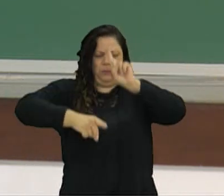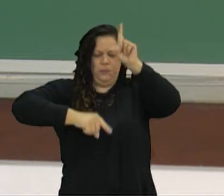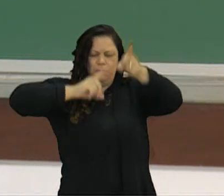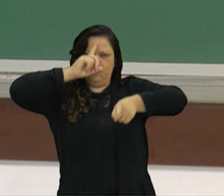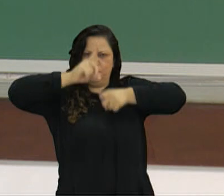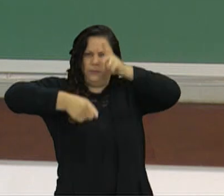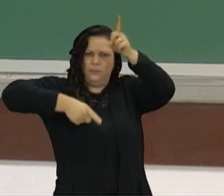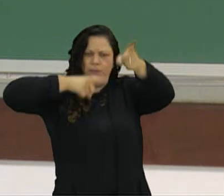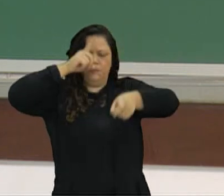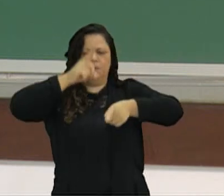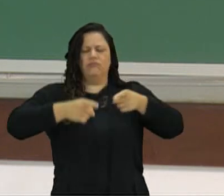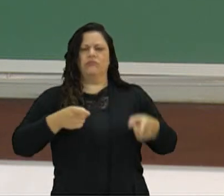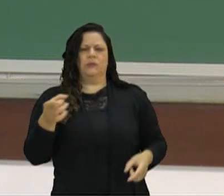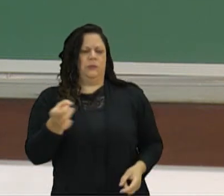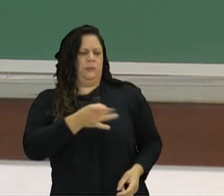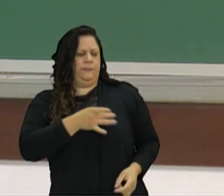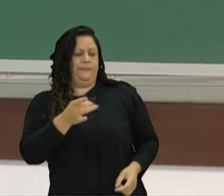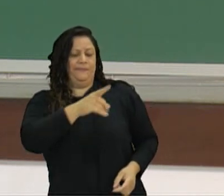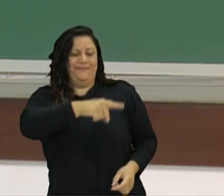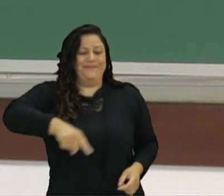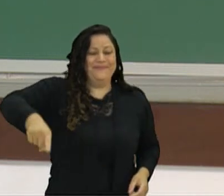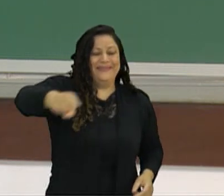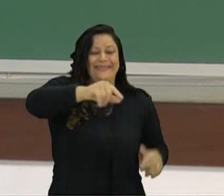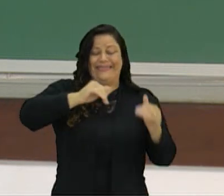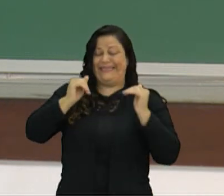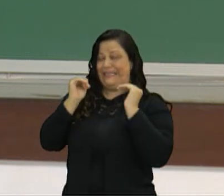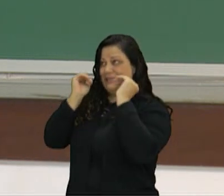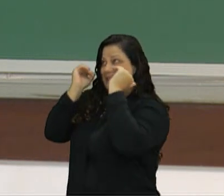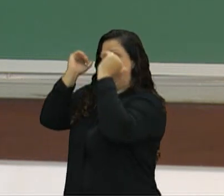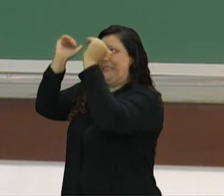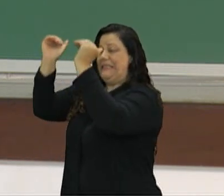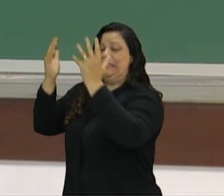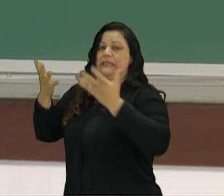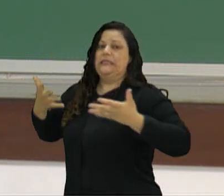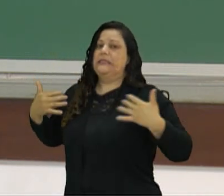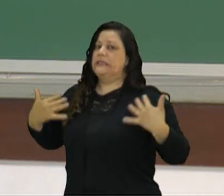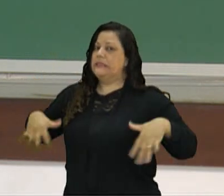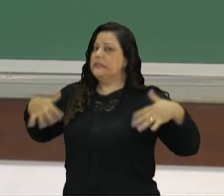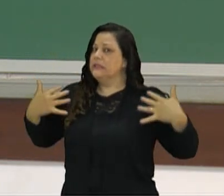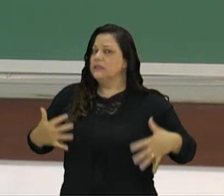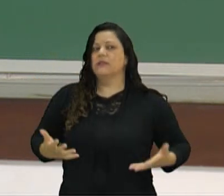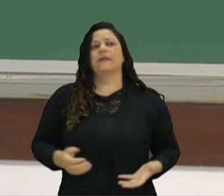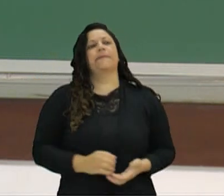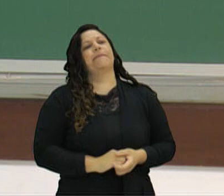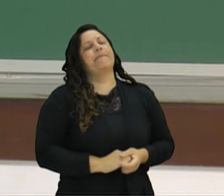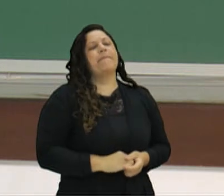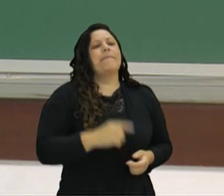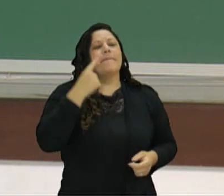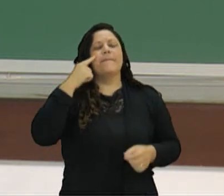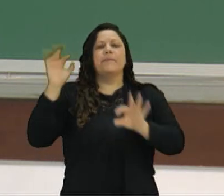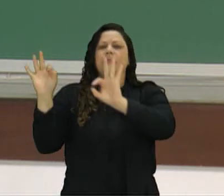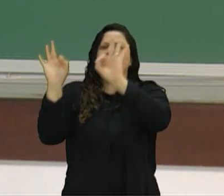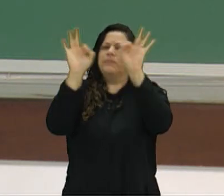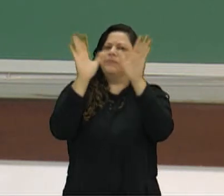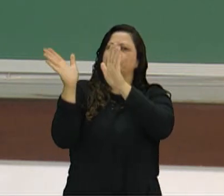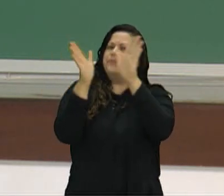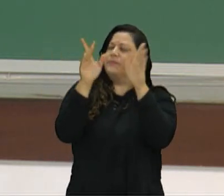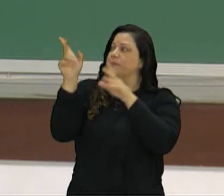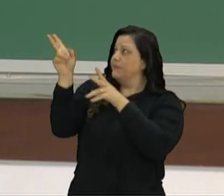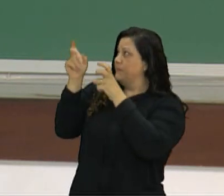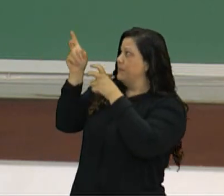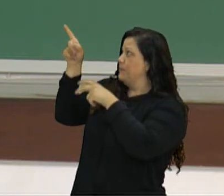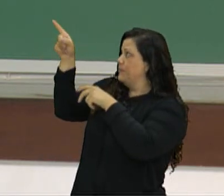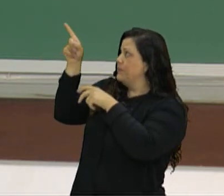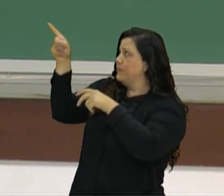por medo, né? Então o autoritarismo vigora nessa forma de poder, ok? Eu trouxe aqui uma imagem para a gente lembrar